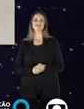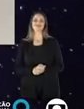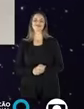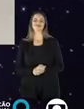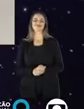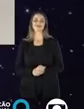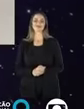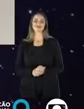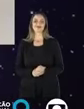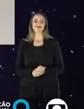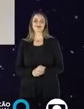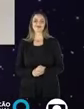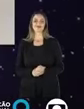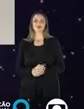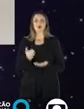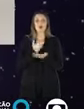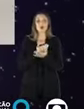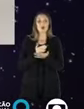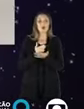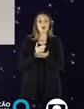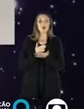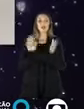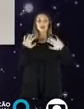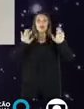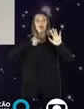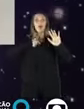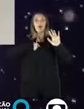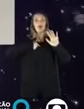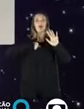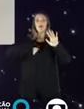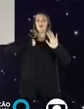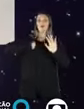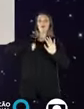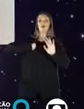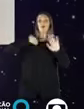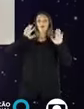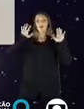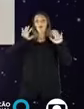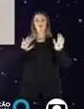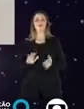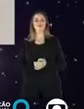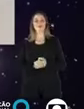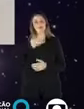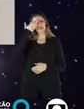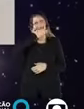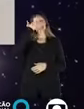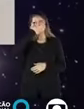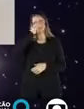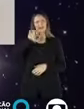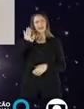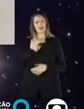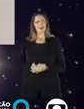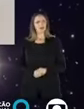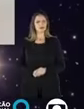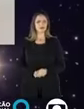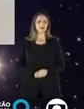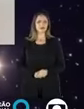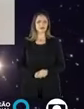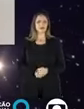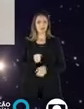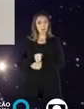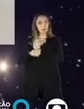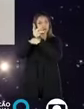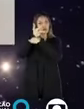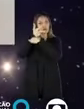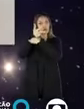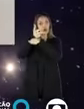fazer o seguinte, vamos inverter. Vamos começar com Eu a tô aqui, eu Bela. tô aqui. Ah, está Tô aqui? aqui. É porque eu não estou te vendo. Ué, não tá me vendo? Pera aí. Não, liga a câmera